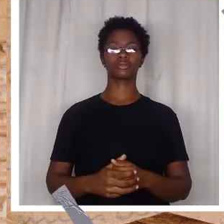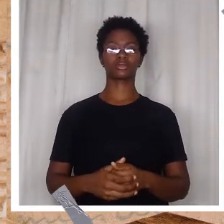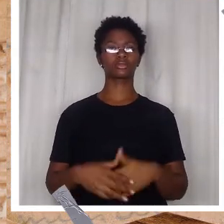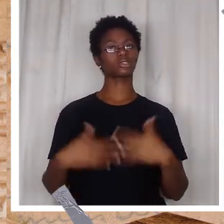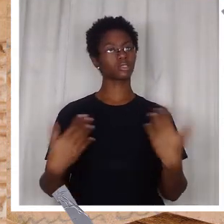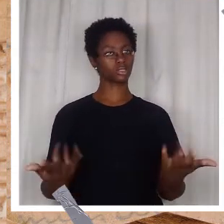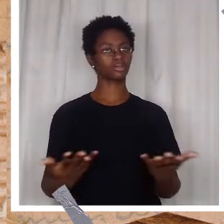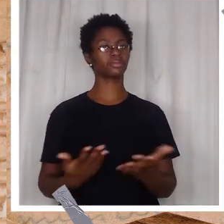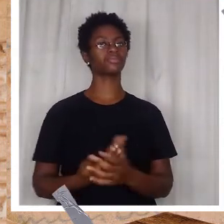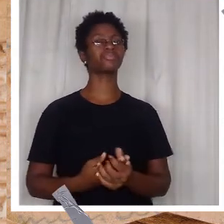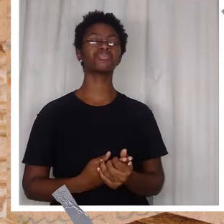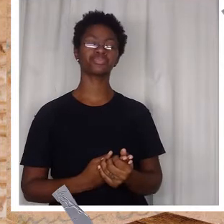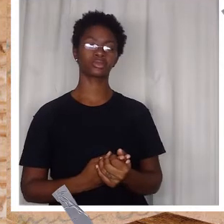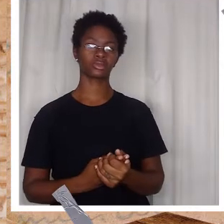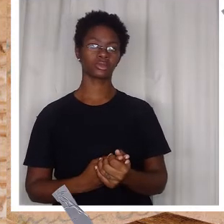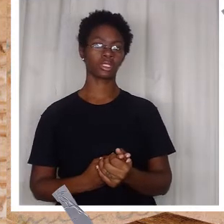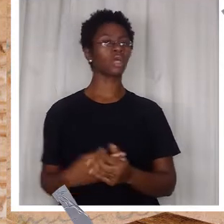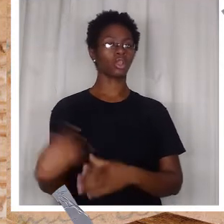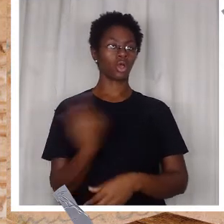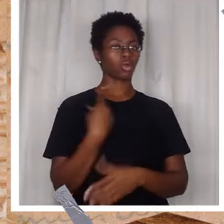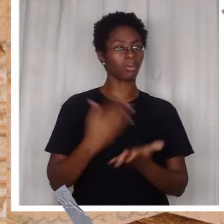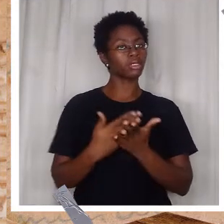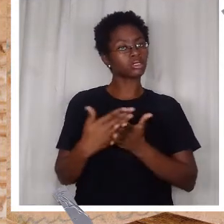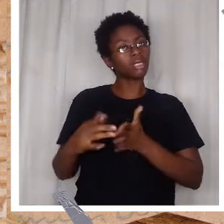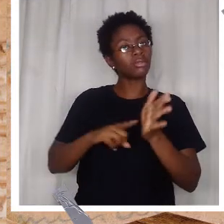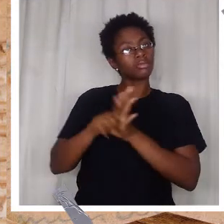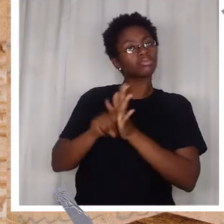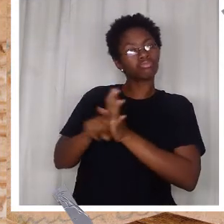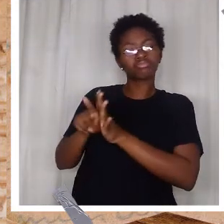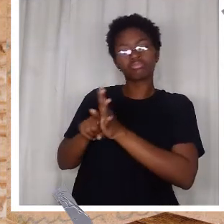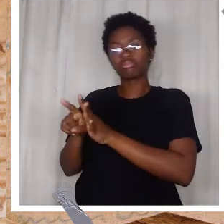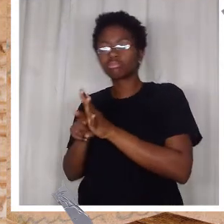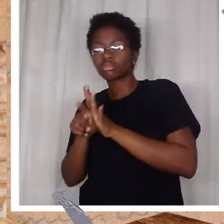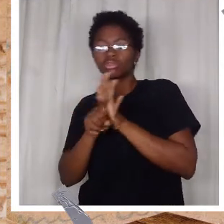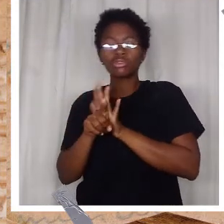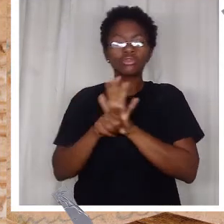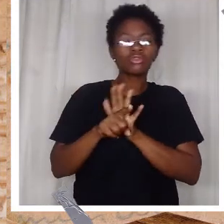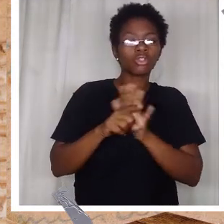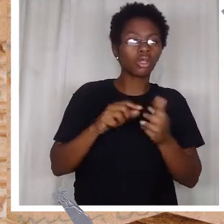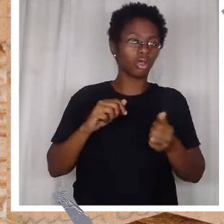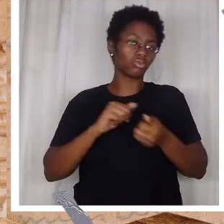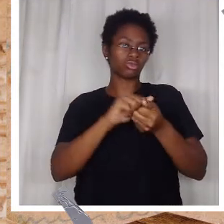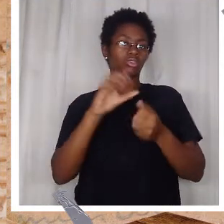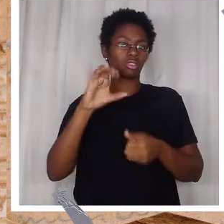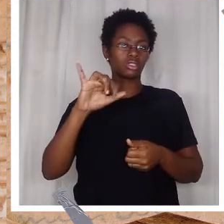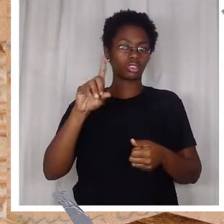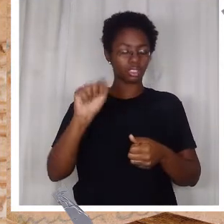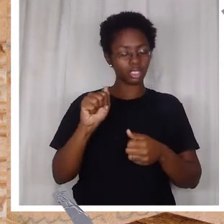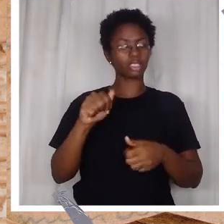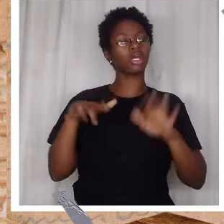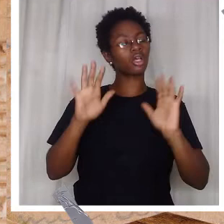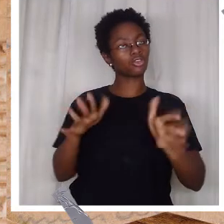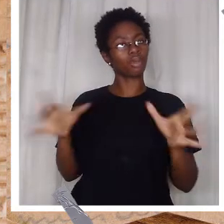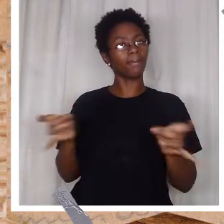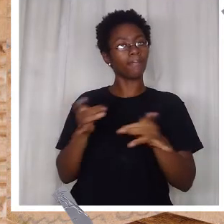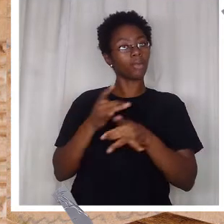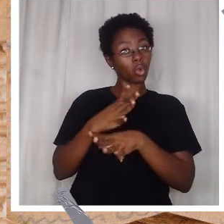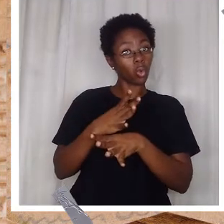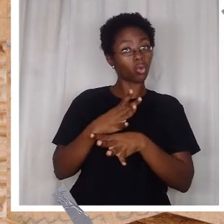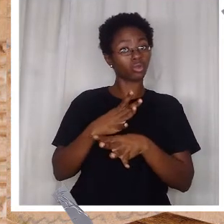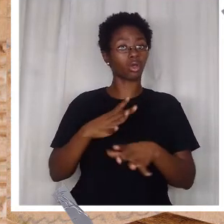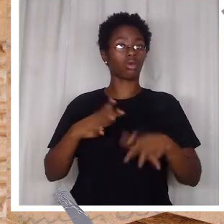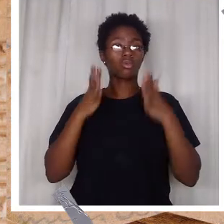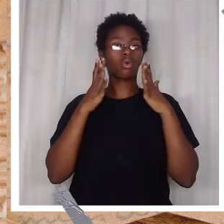gente então começou a fazer dentro desse laboratório, quando a Cida chegou e quando o Isaac chegou, a gente tinha uma dramaturgia pronta, toda dentro do quarto de